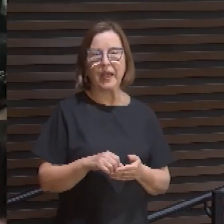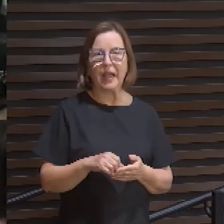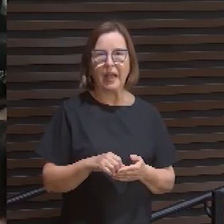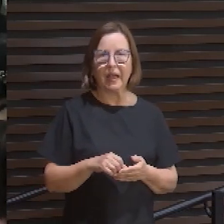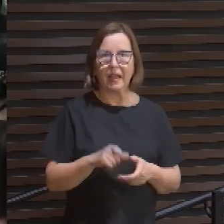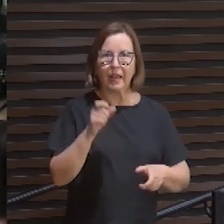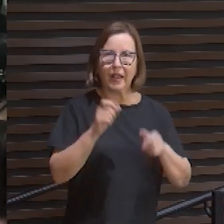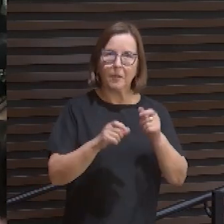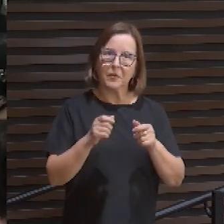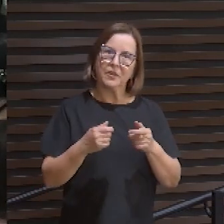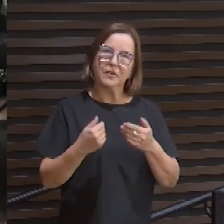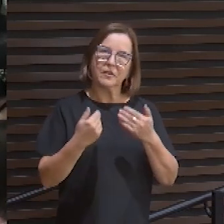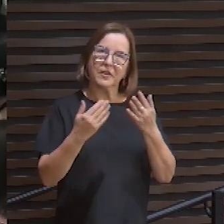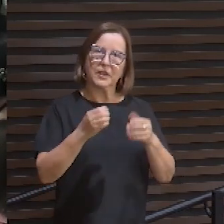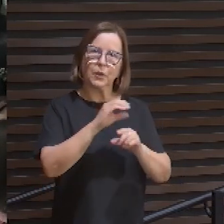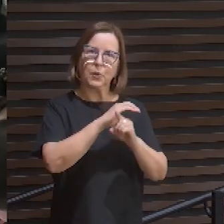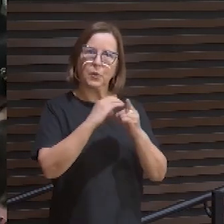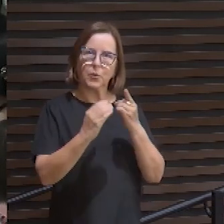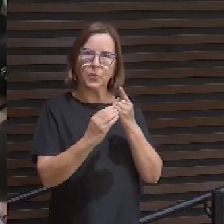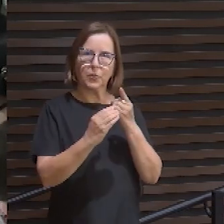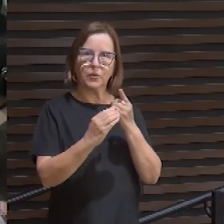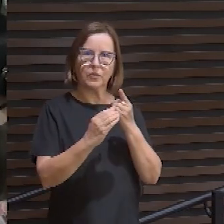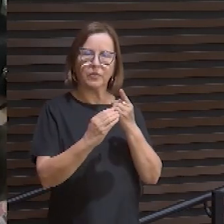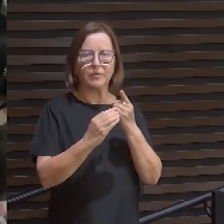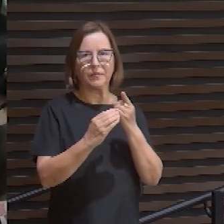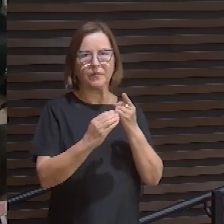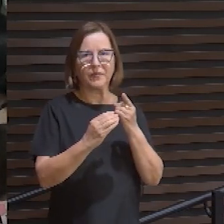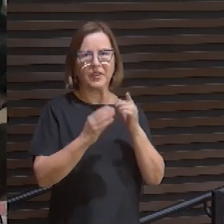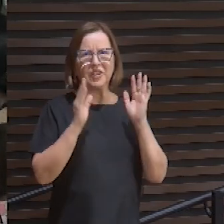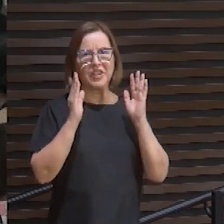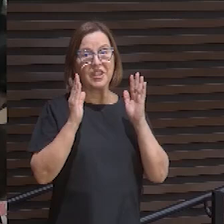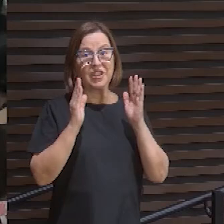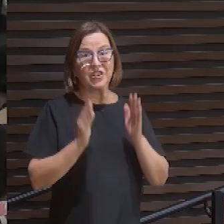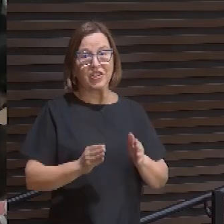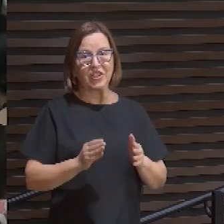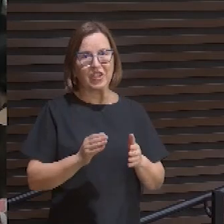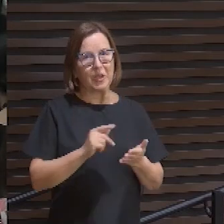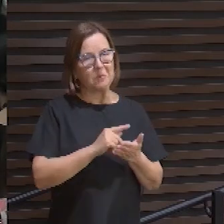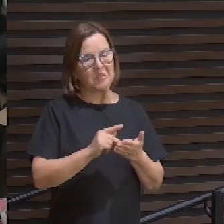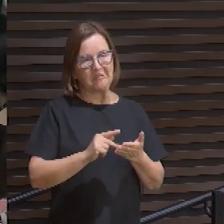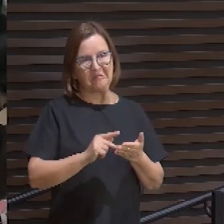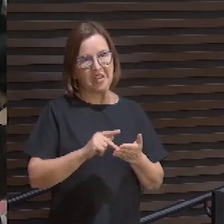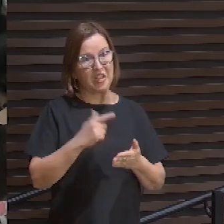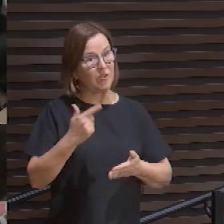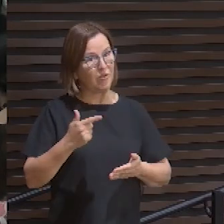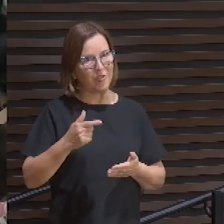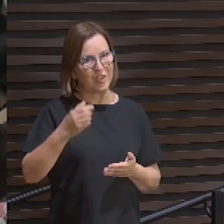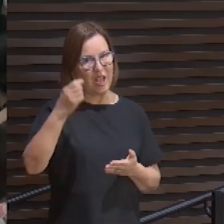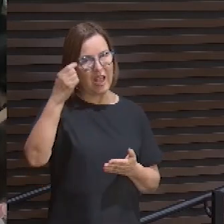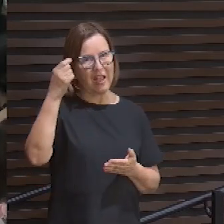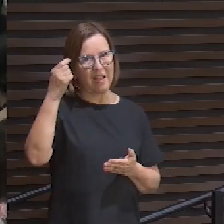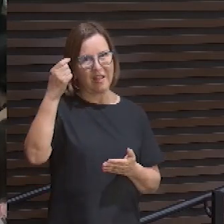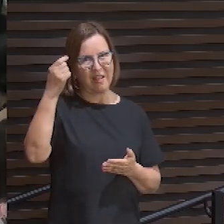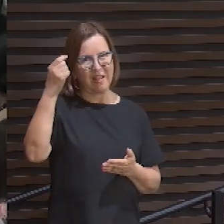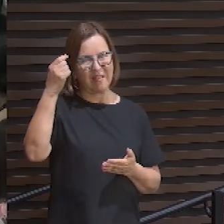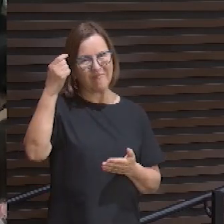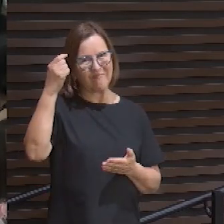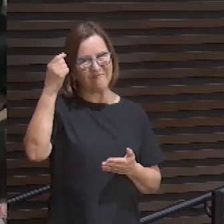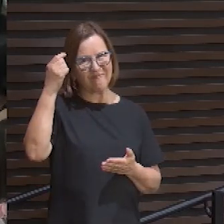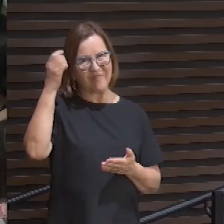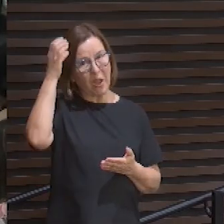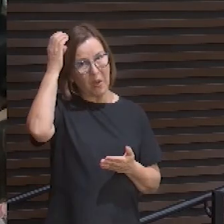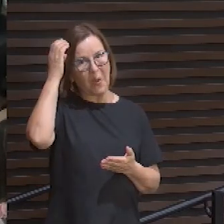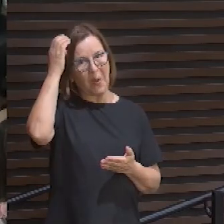vez por todas, não mais teriam consciência de pecados? Entretanto, nesses sacrifícios